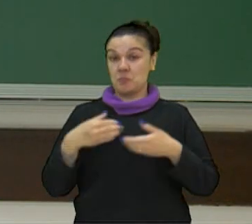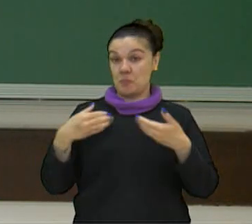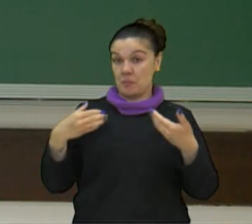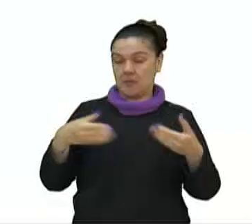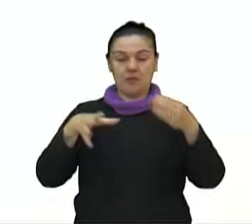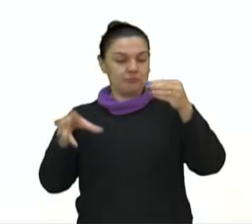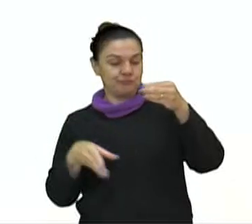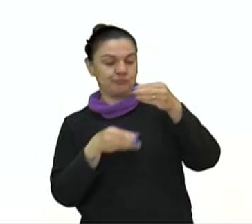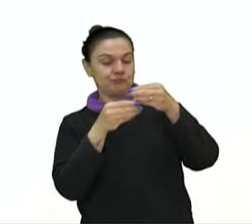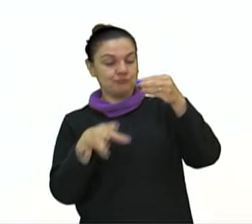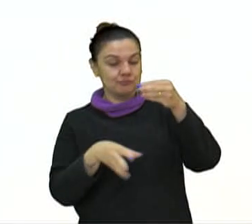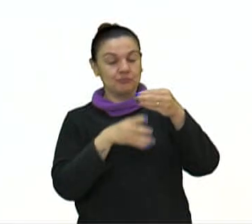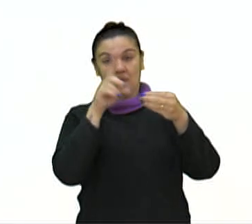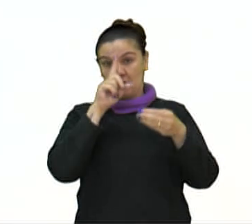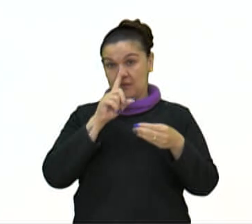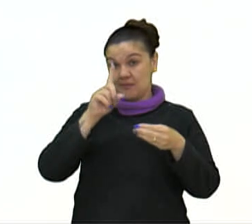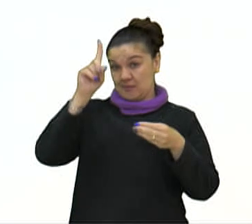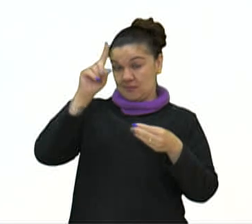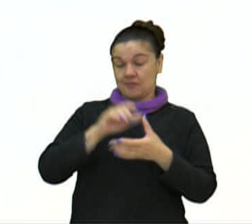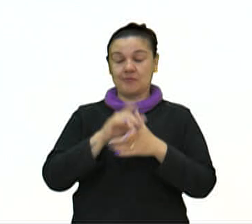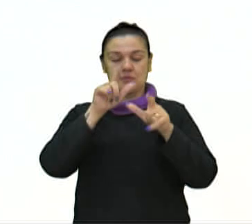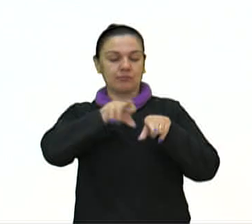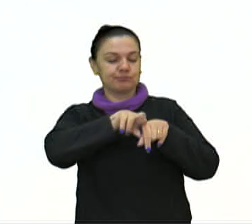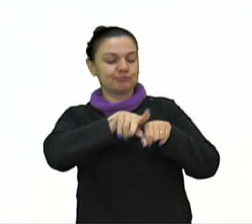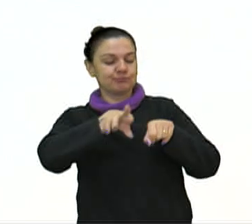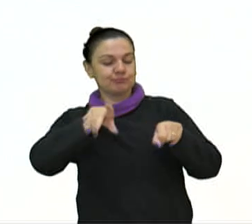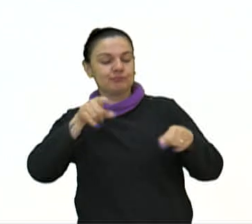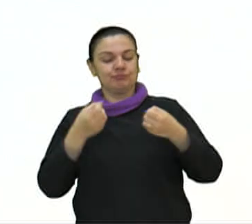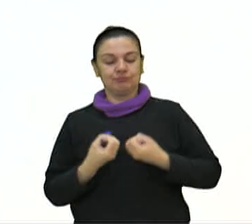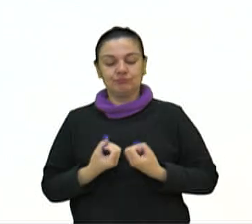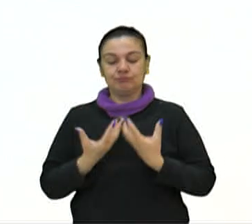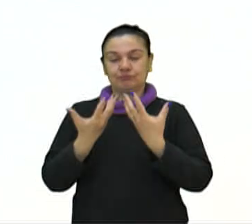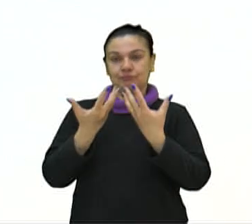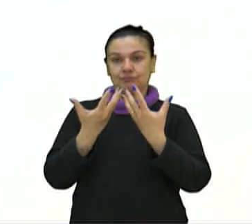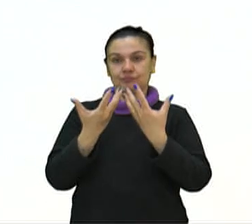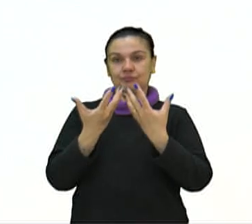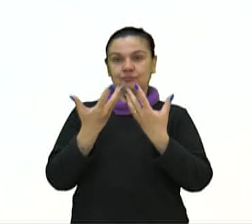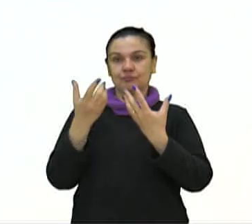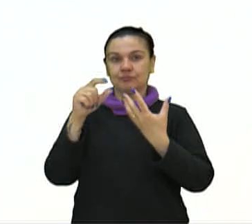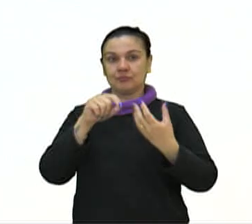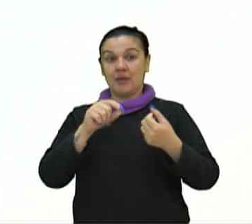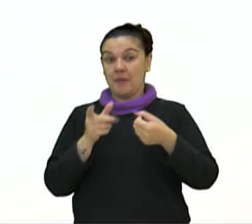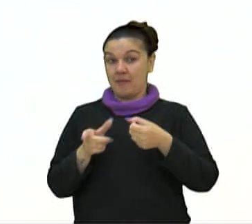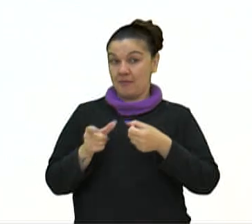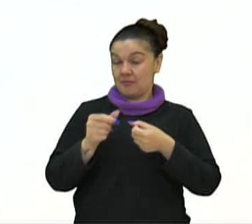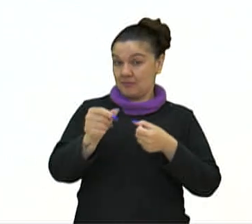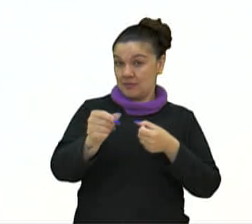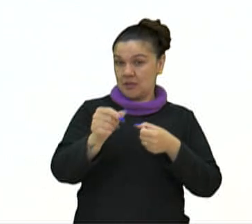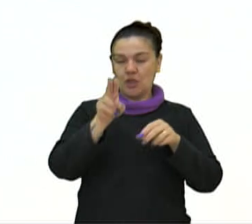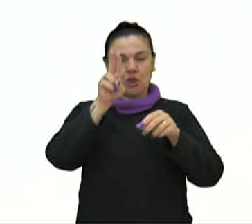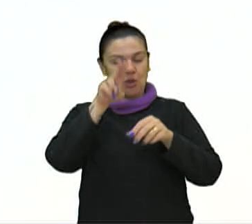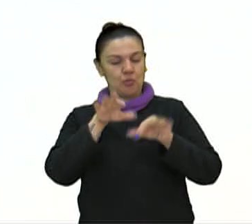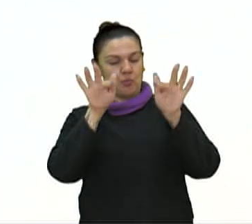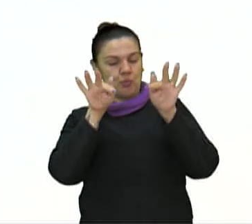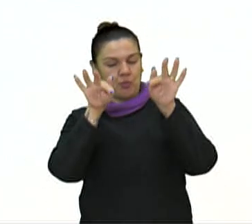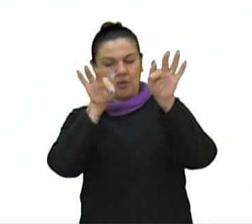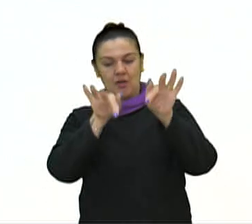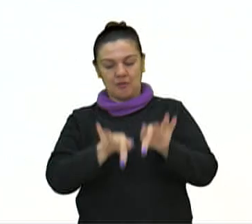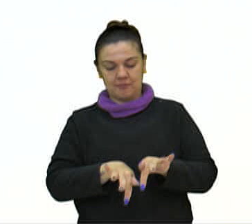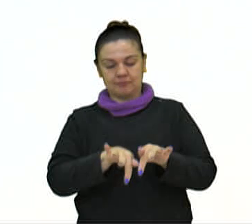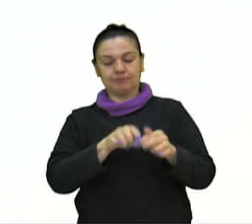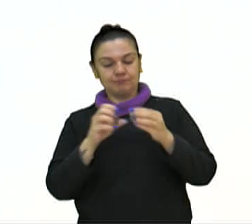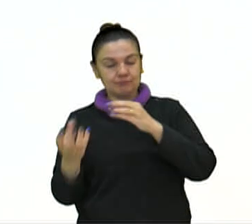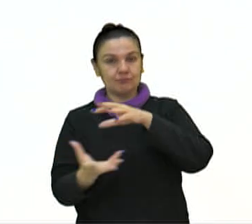Os atributos de Deus são as diversas manifestações eternas e infinitas de